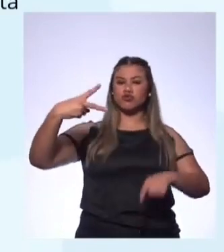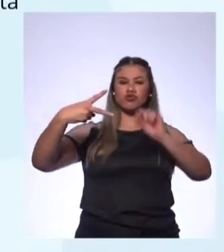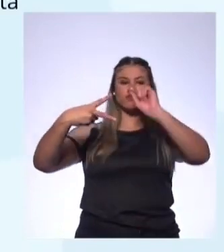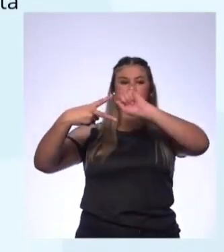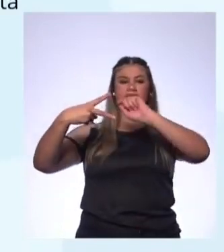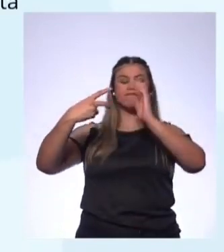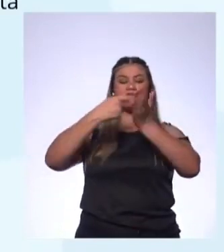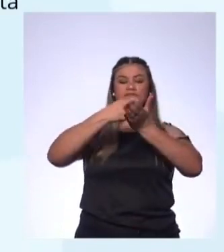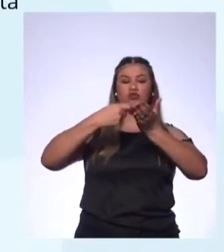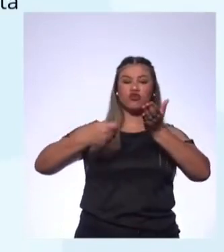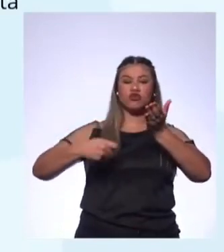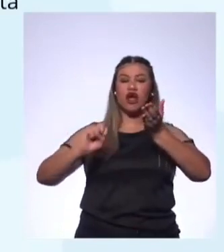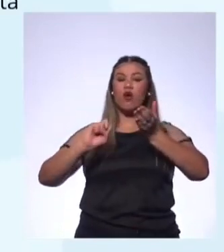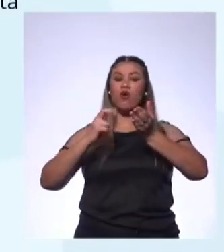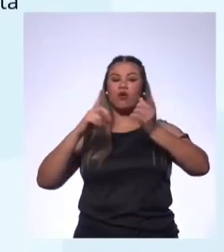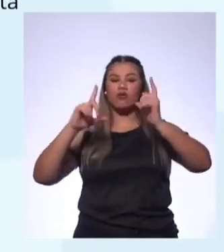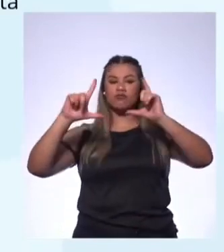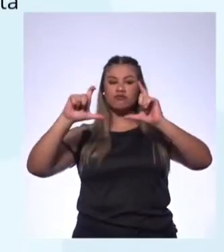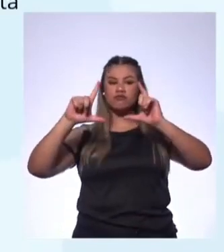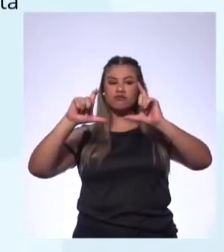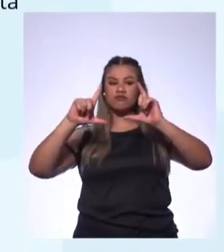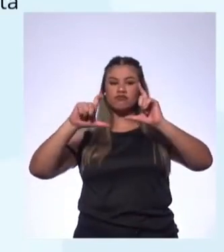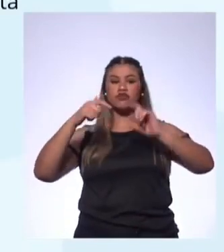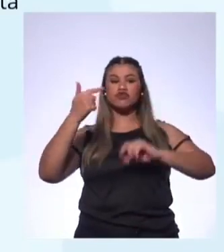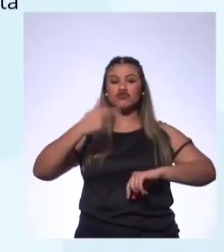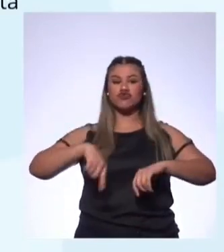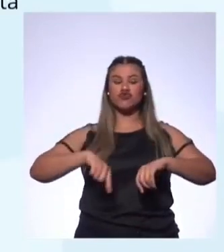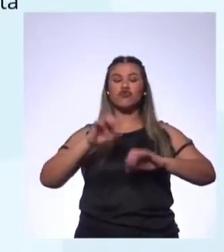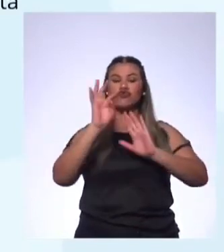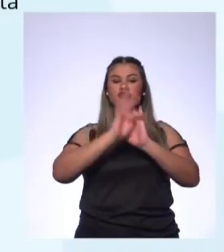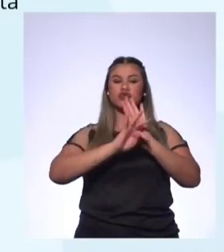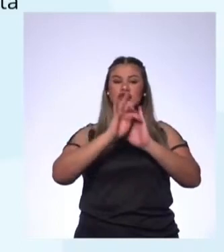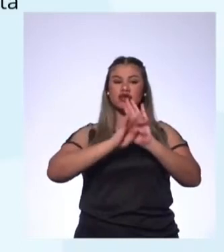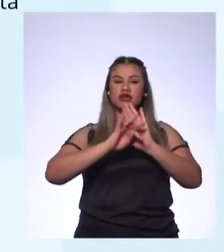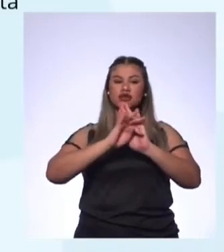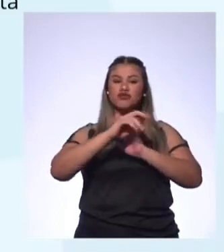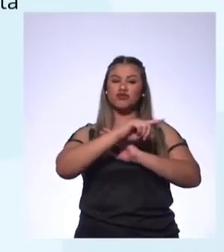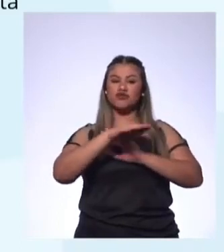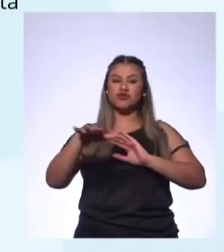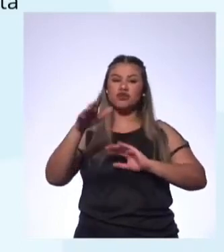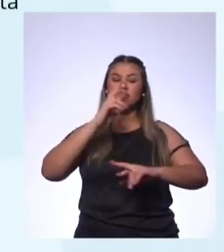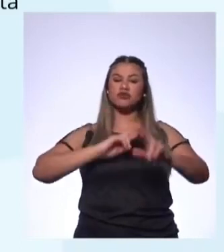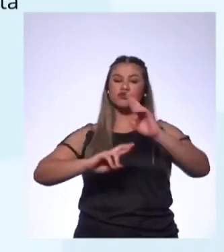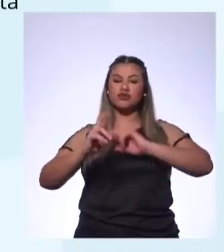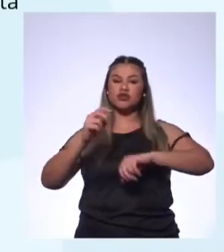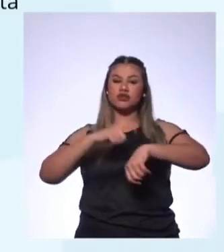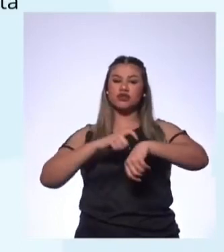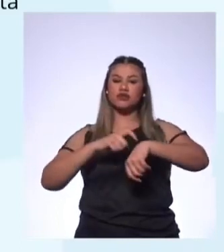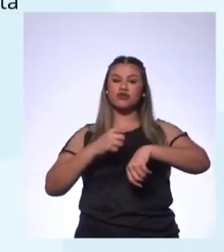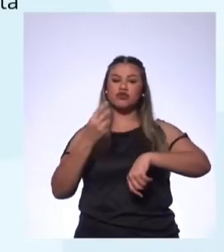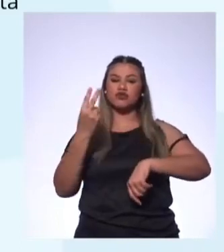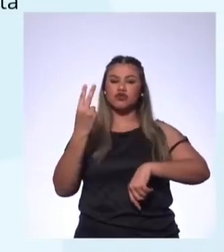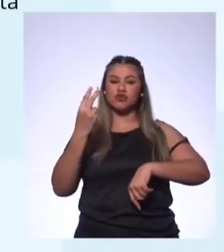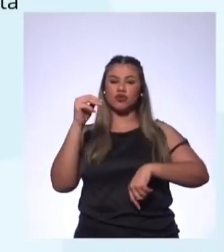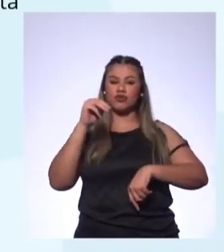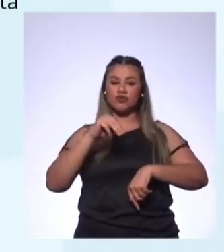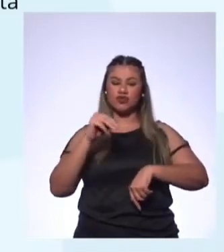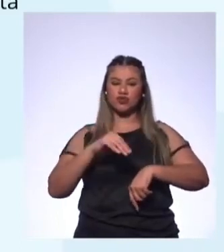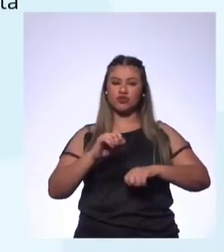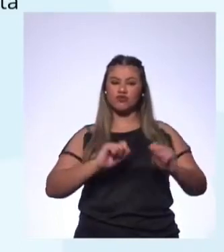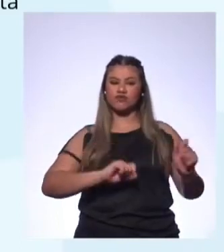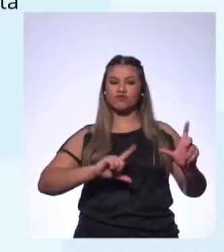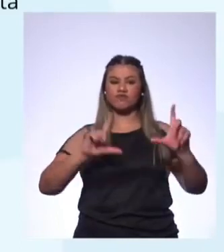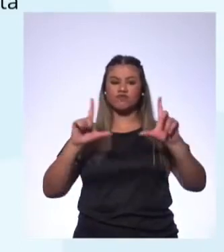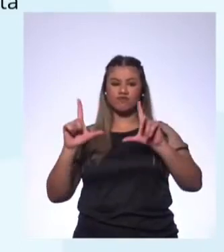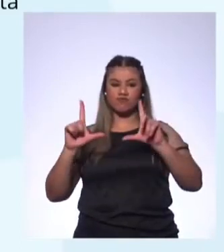print aí, que eu vou deixar mais uma vez o texto para vocês. Vou dar 2 minutinhos, vou deixar um pouquinho aí